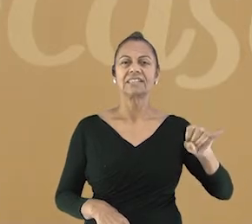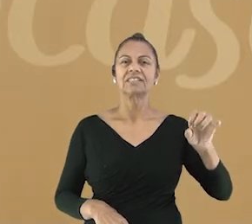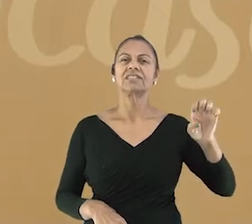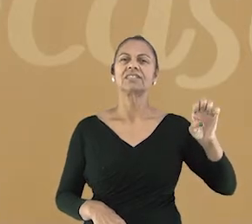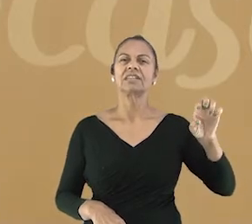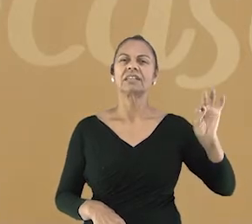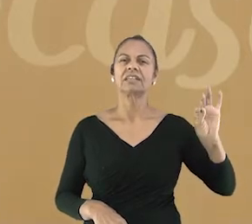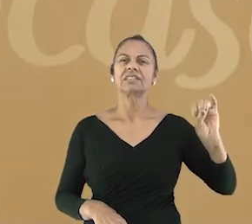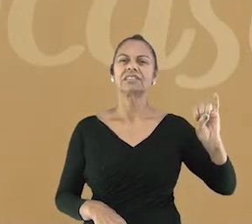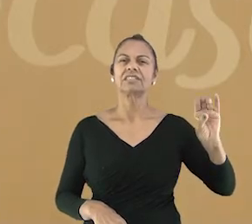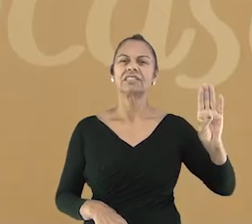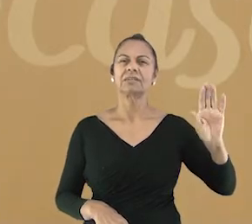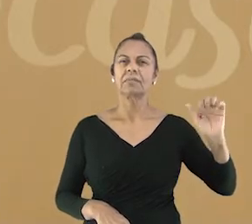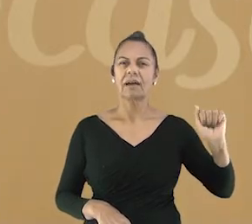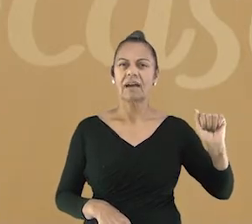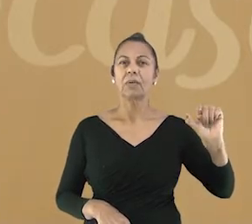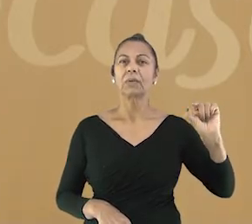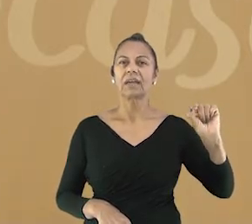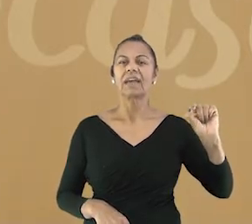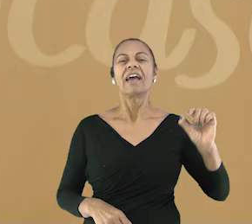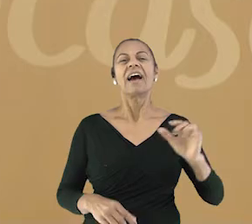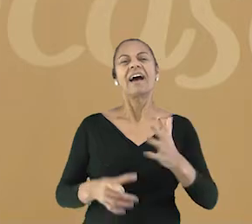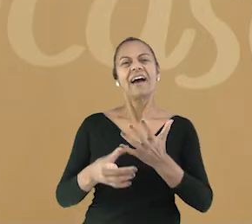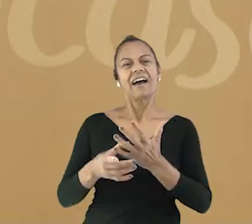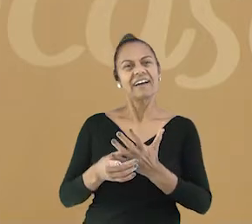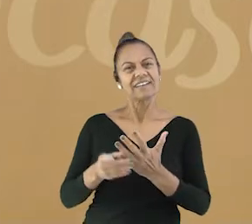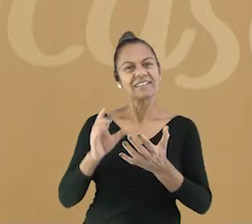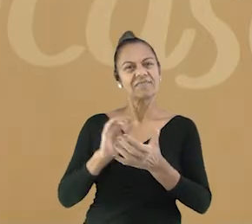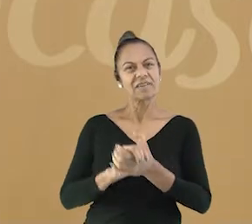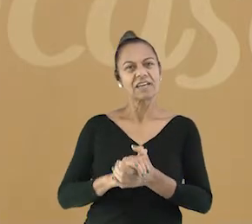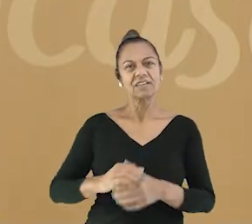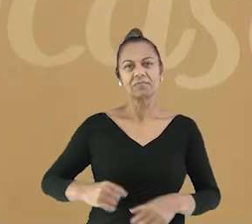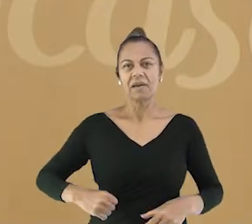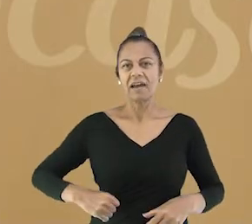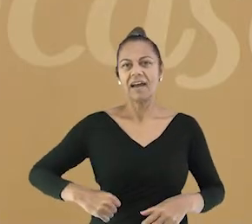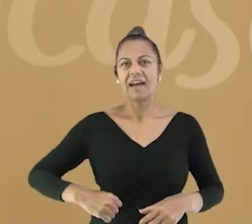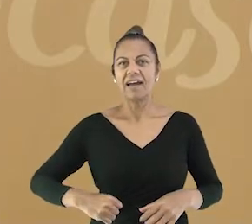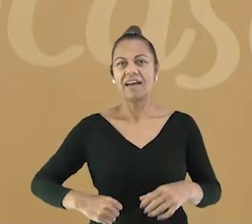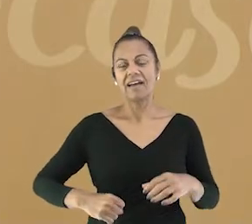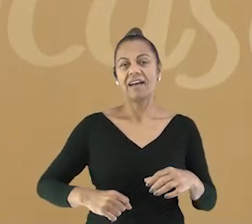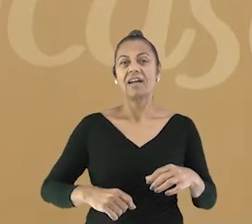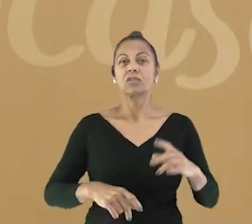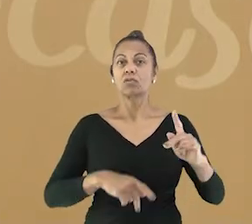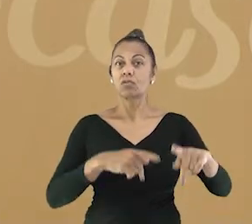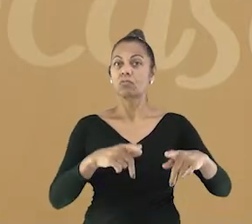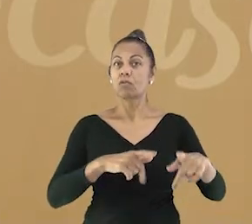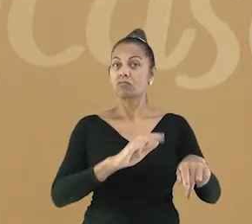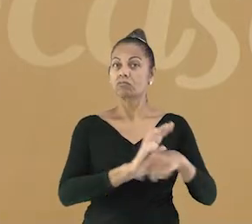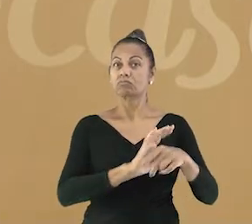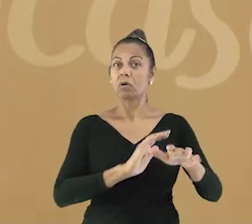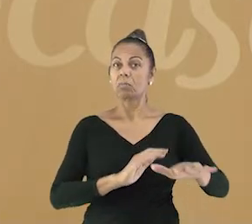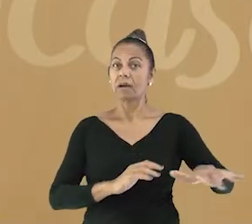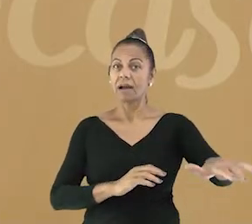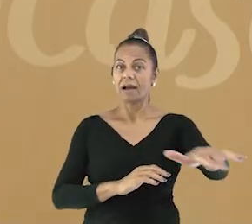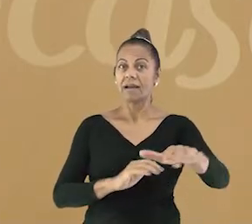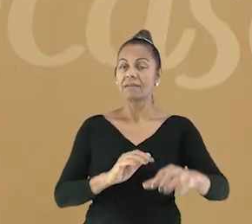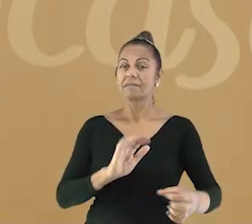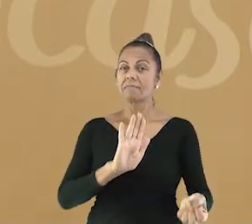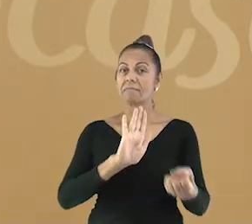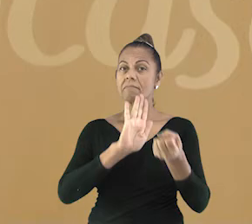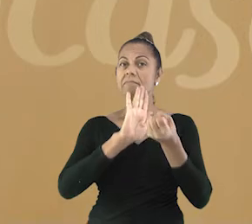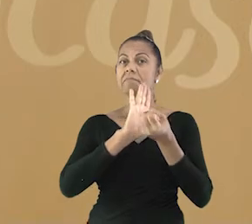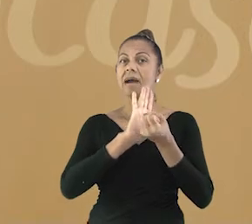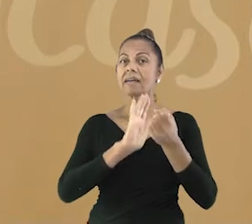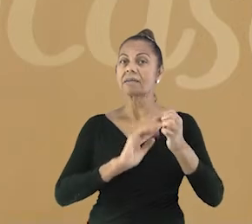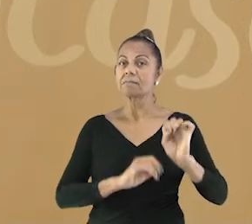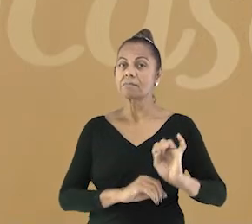das pessoas que vivem no município de Santa Maria de Jetibá, região serrana do estado do Espírito Santo. A manifestação cultural que